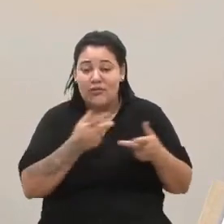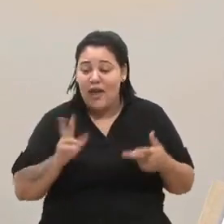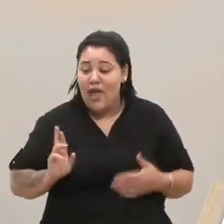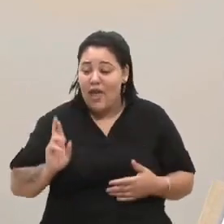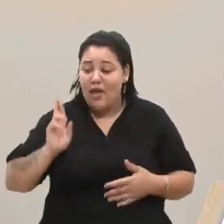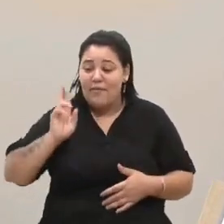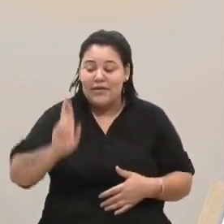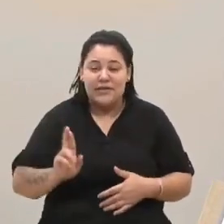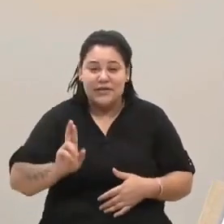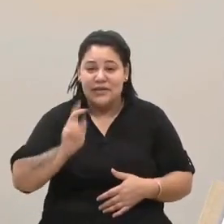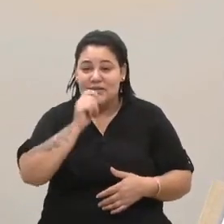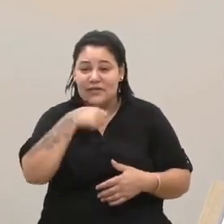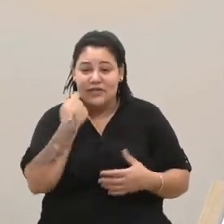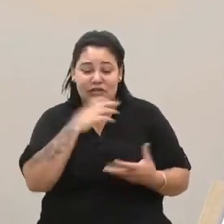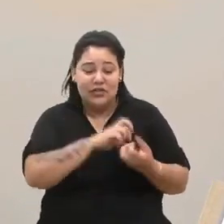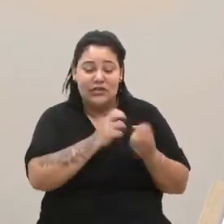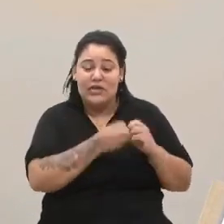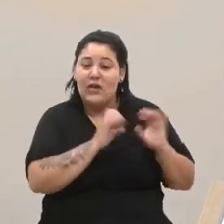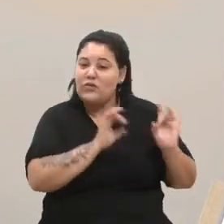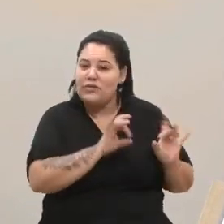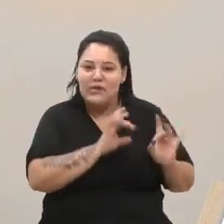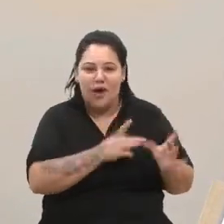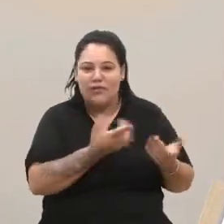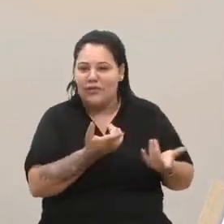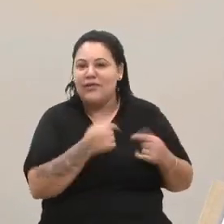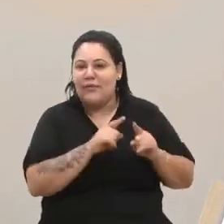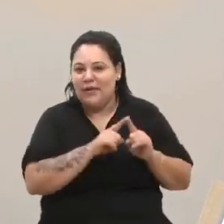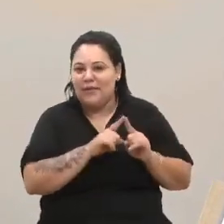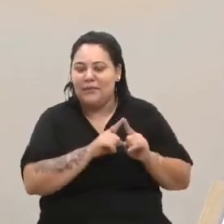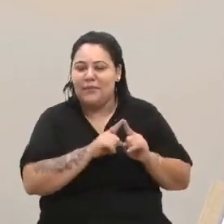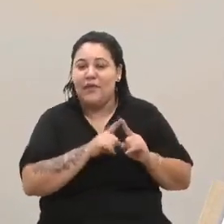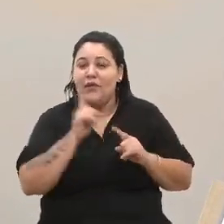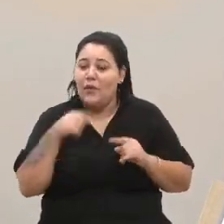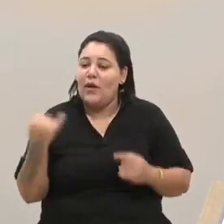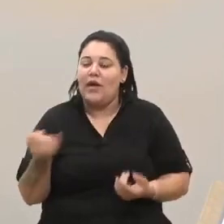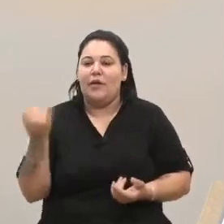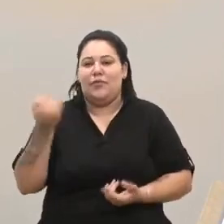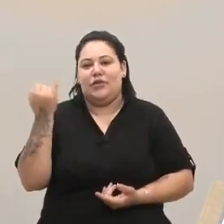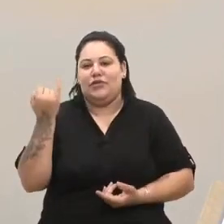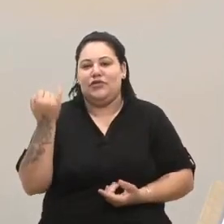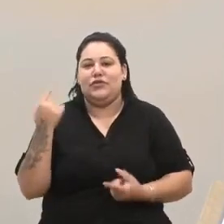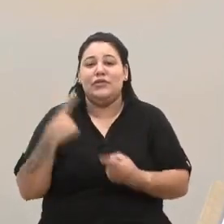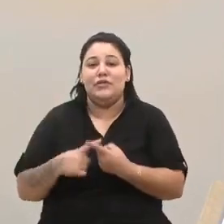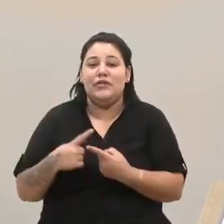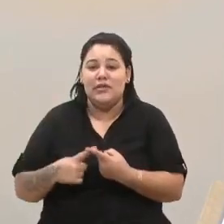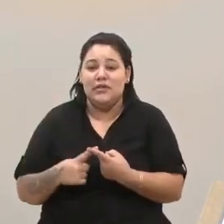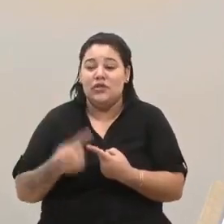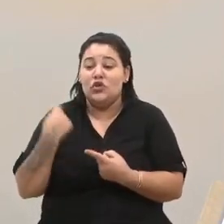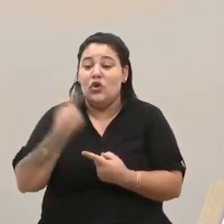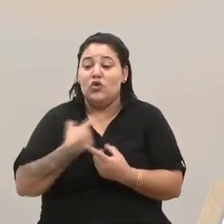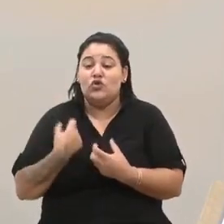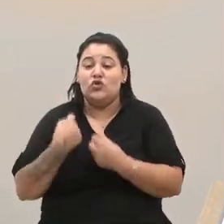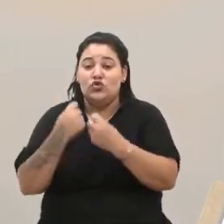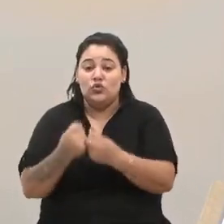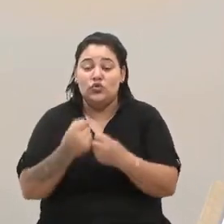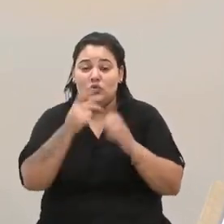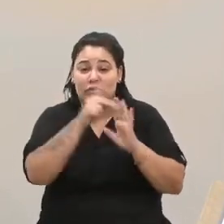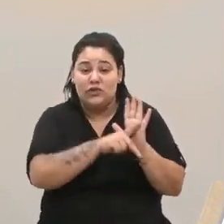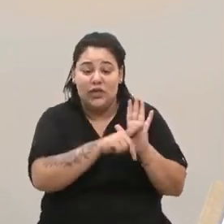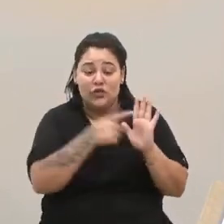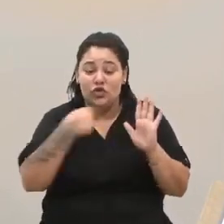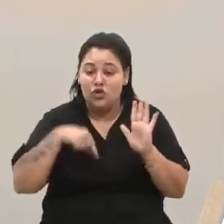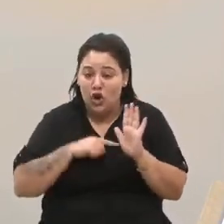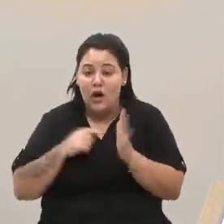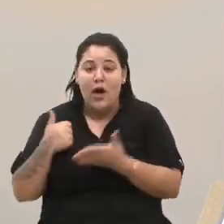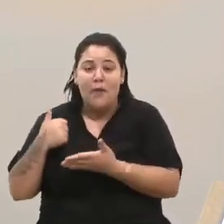cerveja artesanal, especialmente. Então é importante porque nós, através desse projeto, estamos apoiando a geração